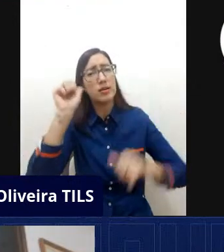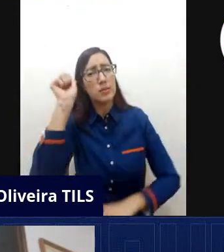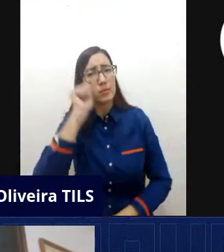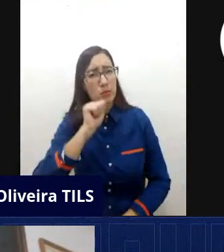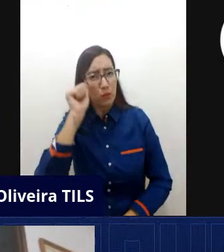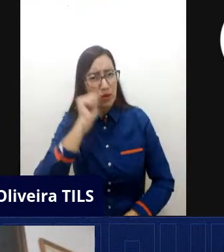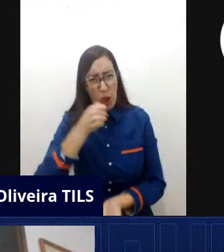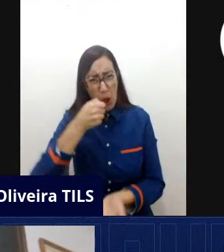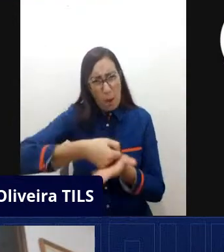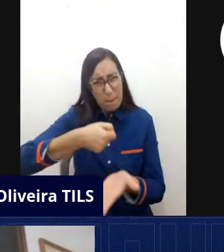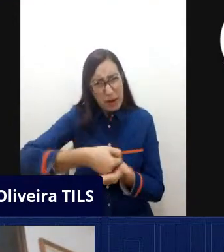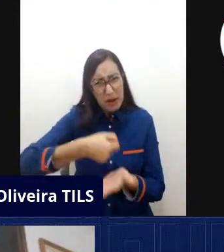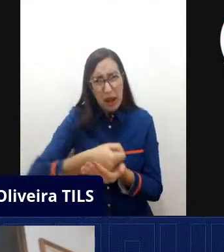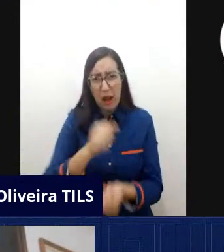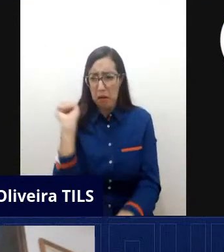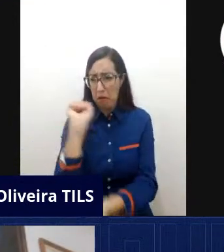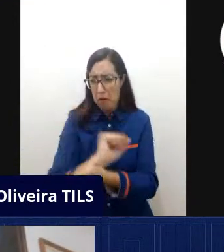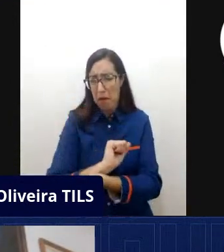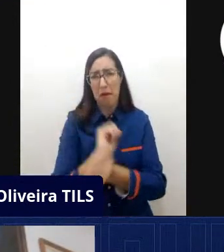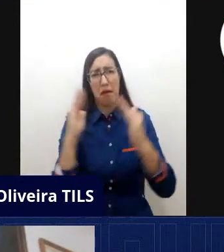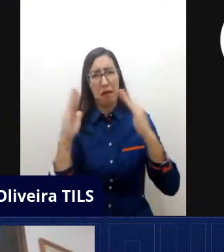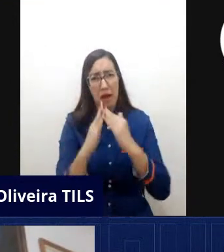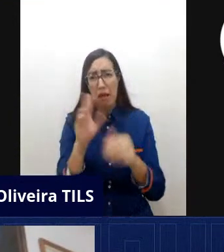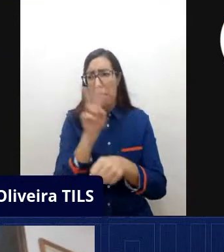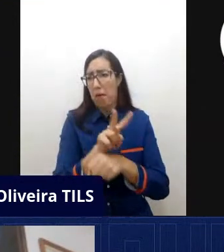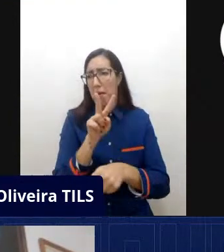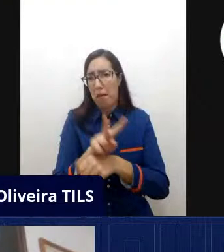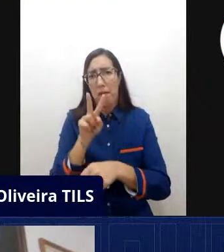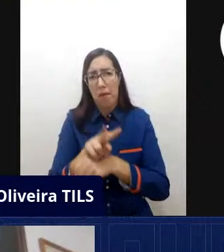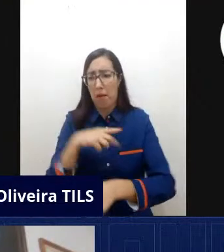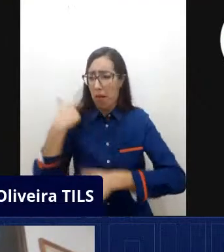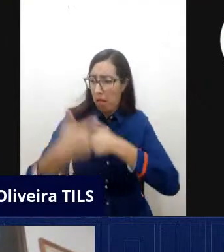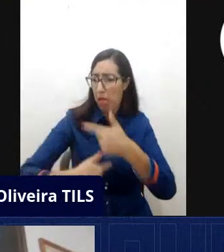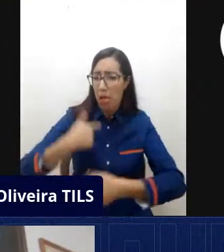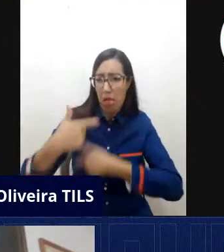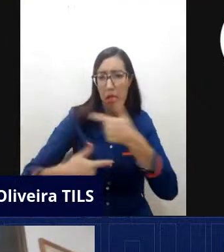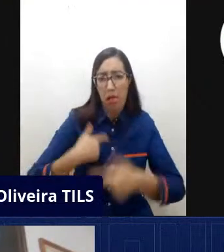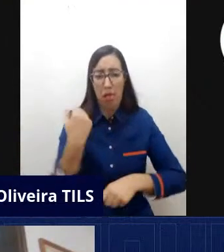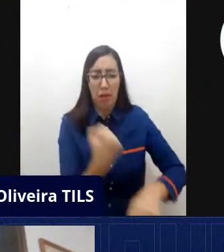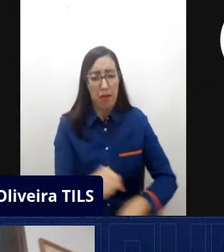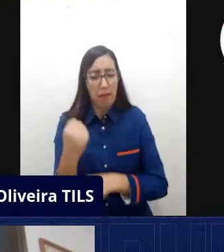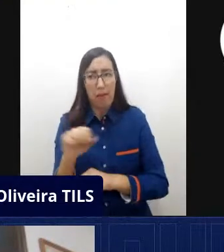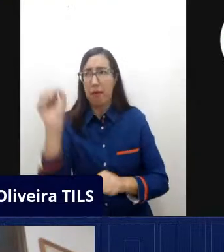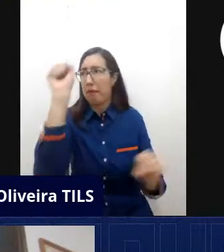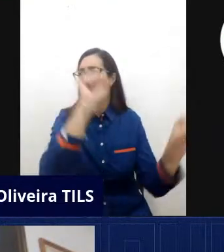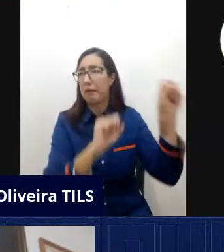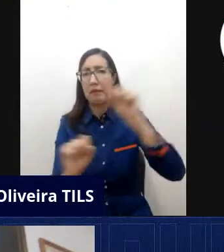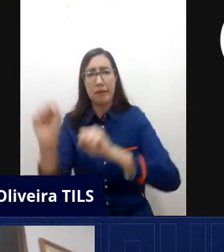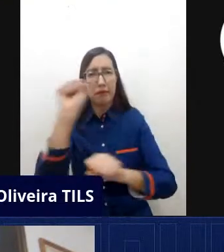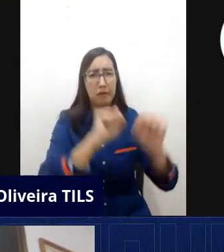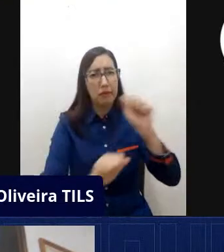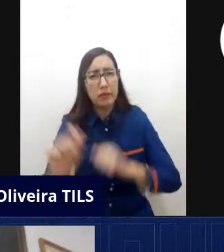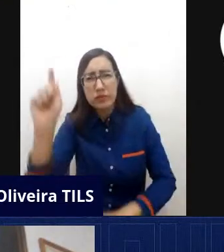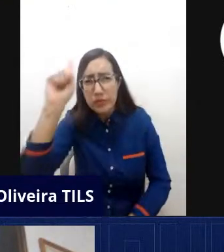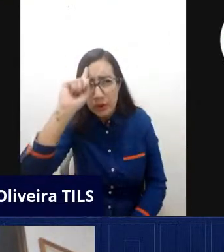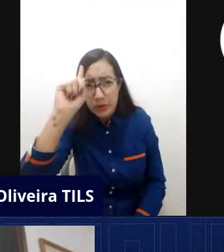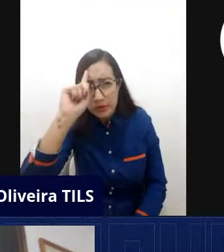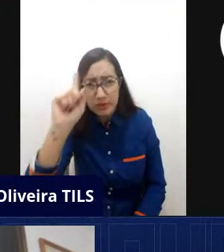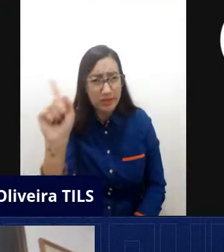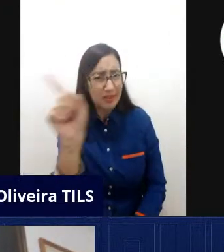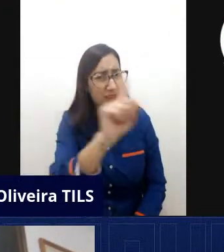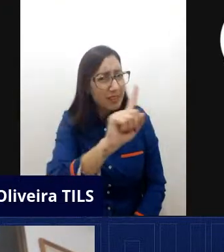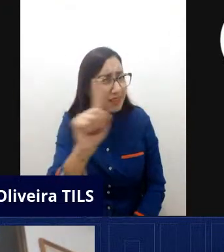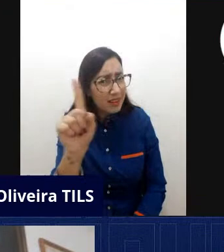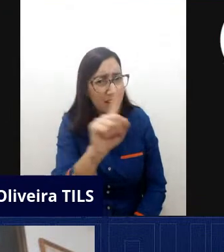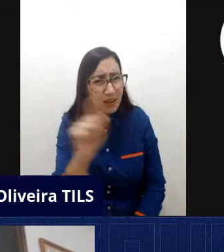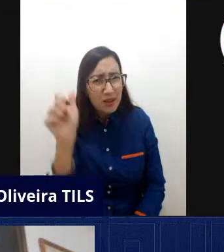de cuidar sozinhas, né? Que elas não têm obrigação de limpar a casa sozinha. E quando a gente fala do trabalho doméstico, a gente não está falando